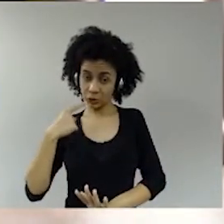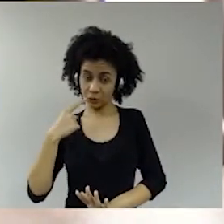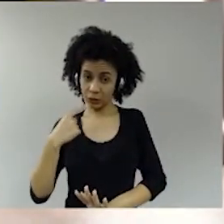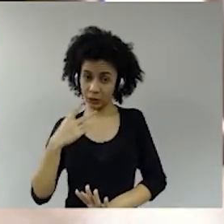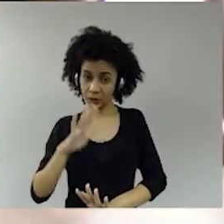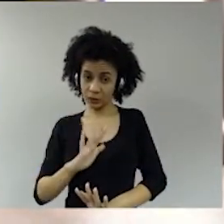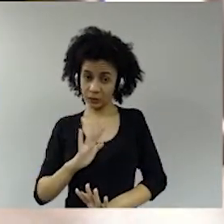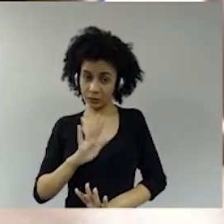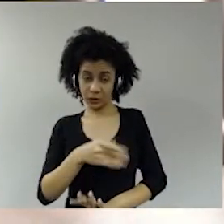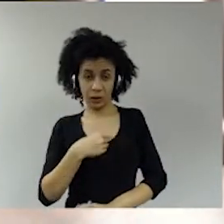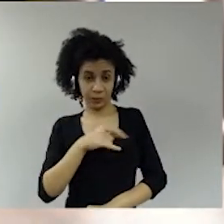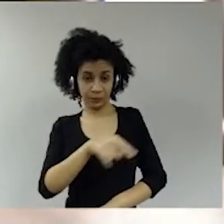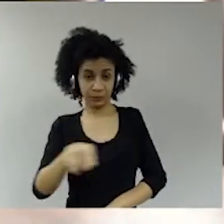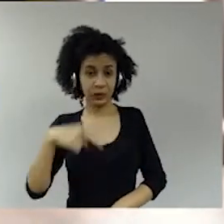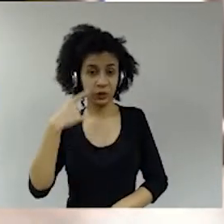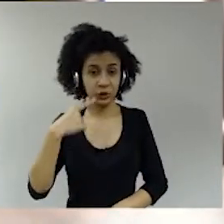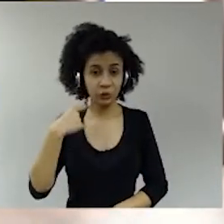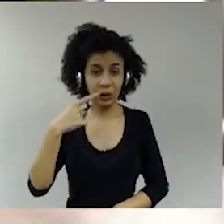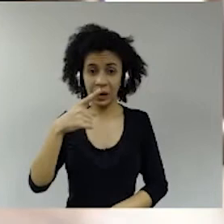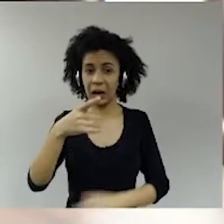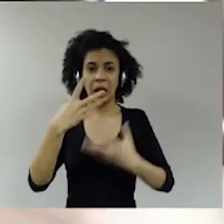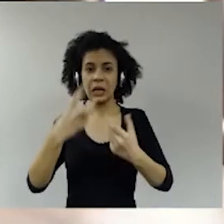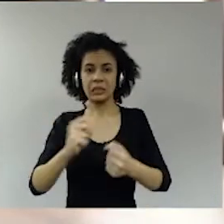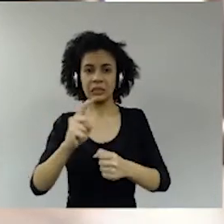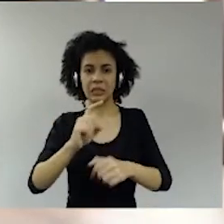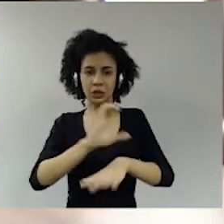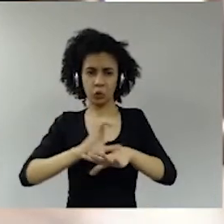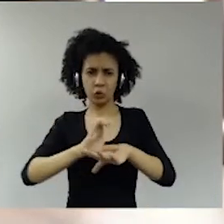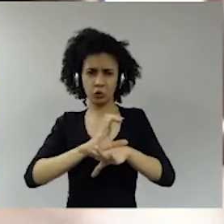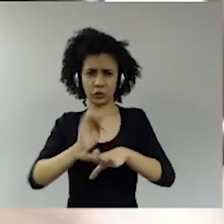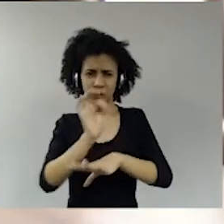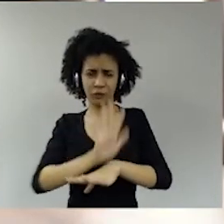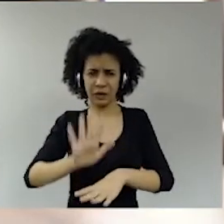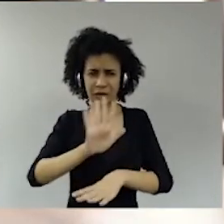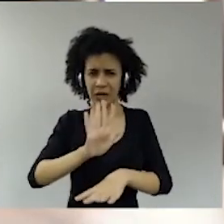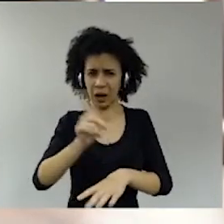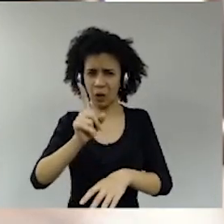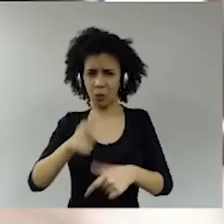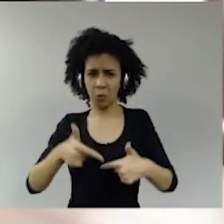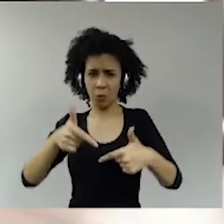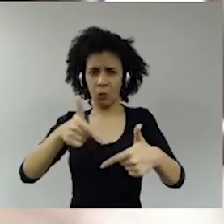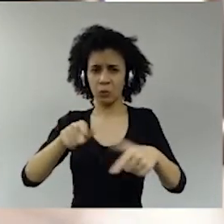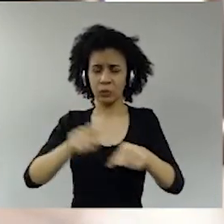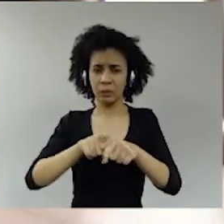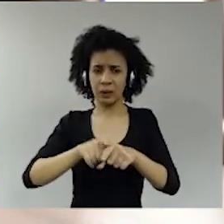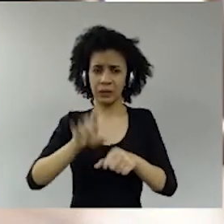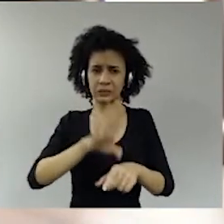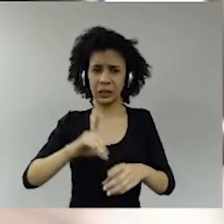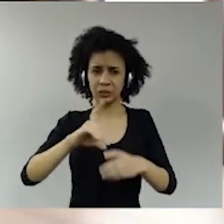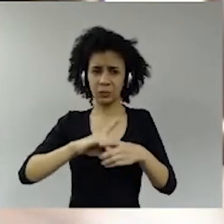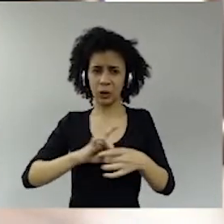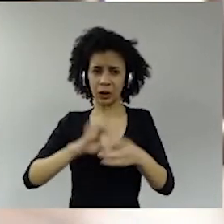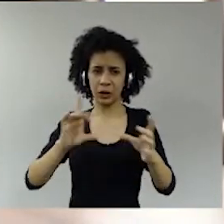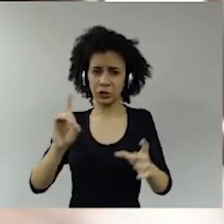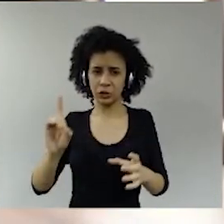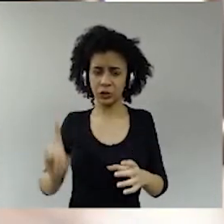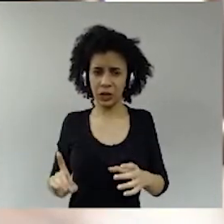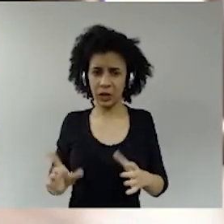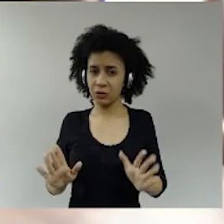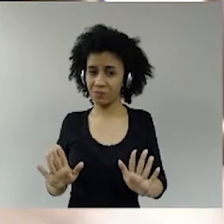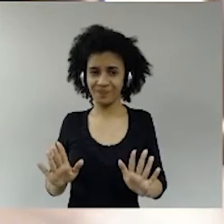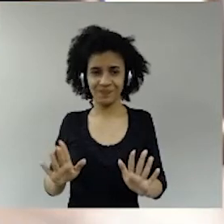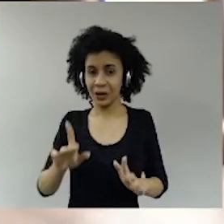advogada que não defende a Constituição Federal e o Estado Democrático de Direito descumpre